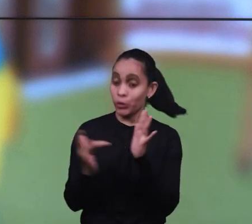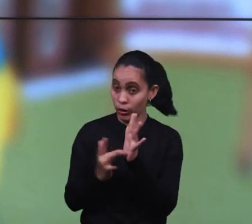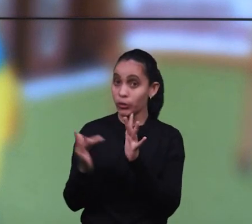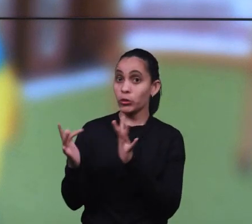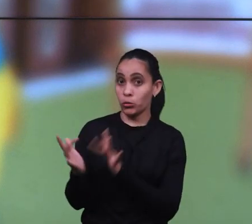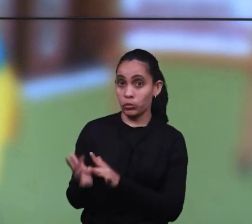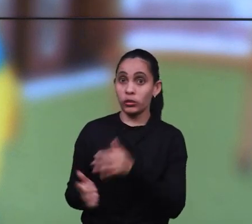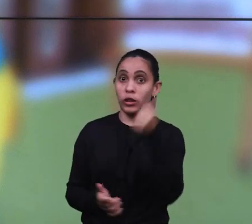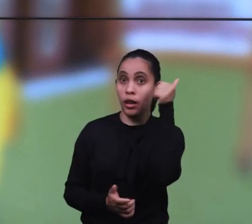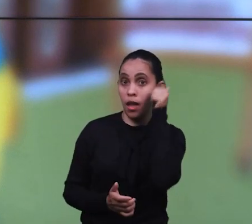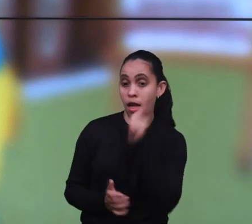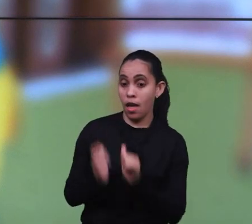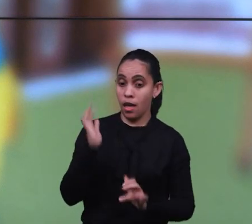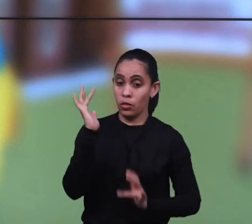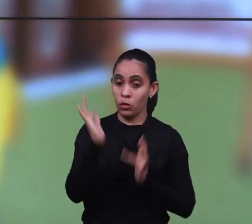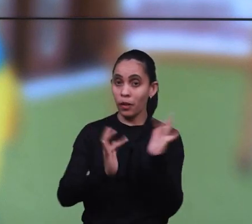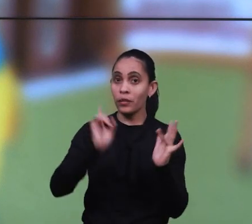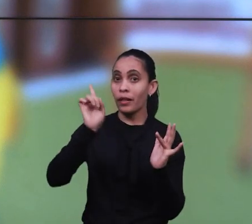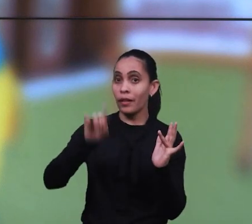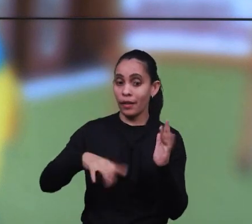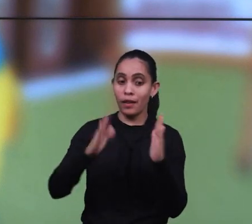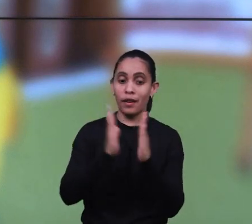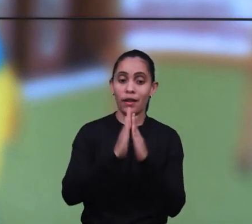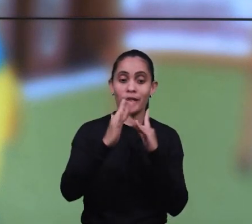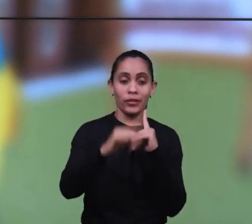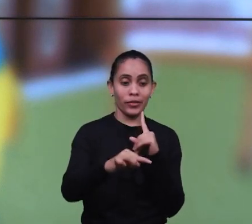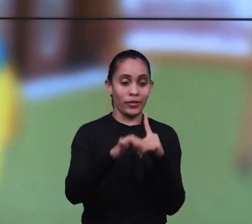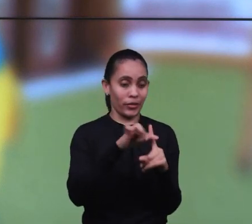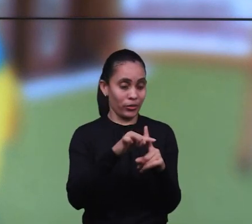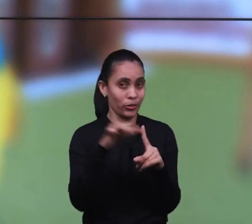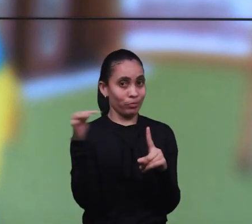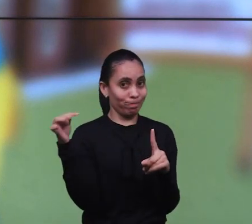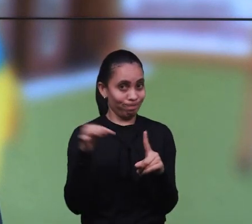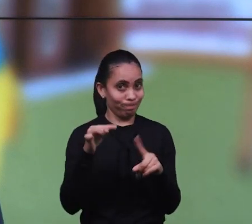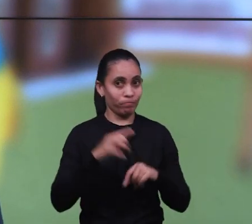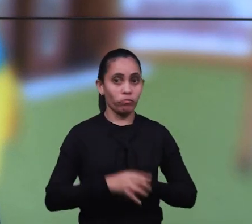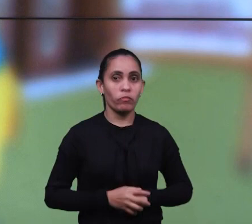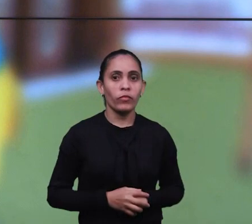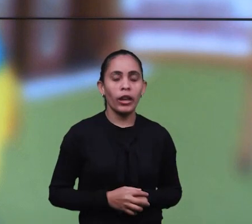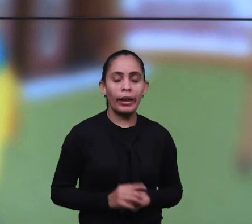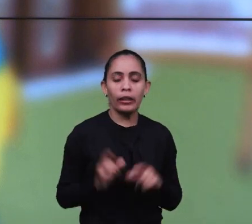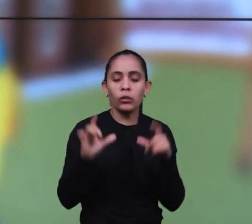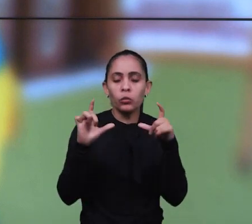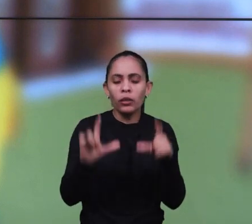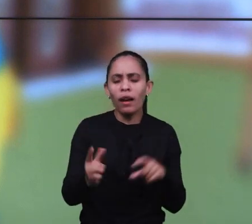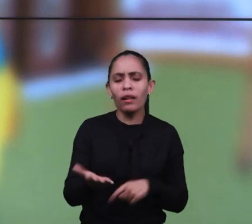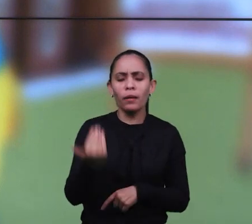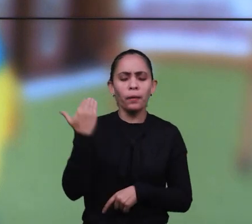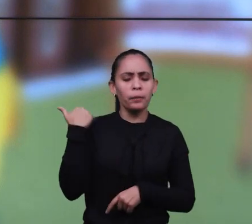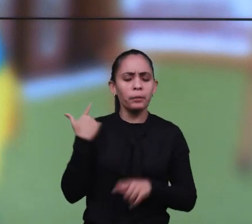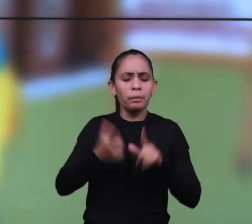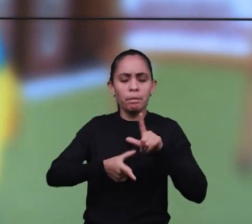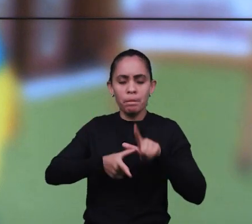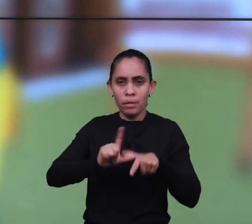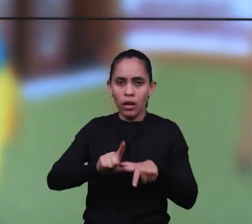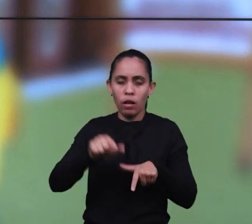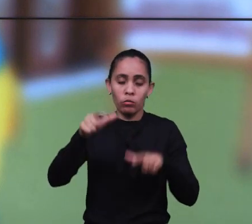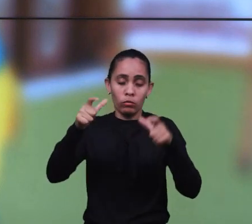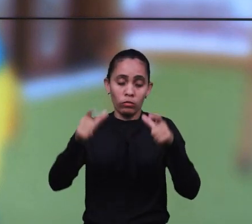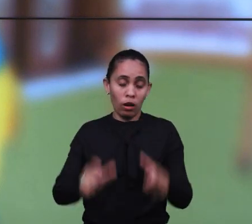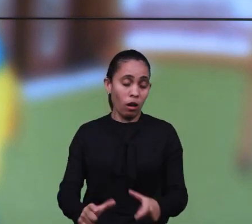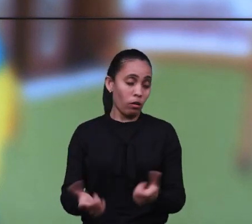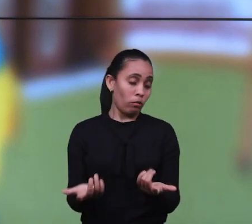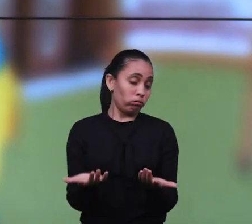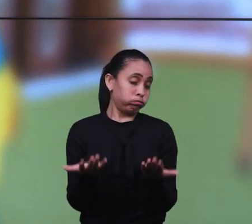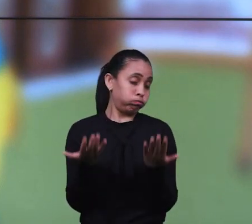é Jesus e a noiva é a igreja. E onde eles moravam, lá em Israel,